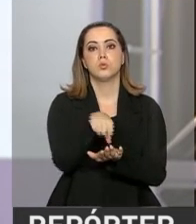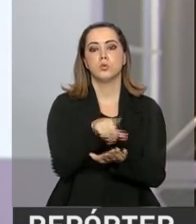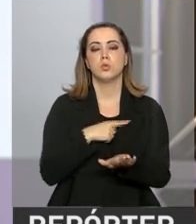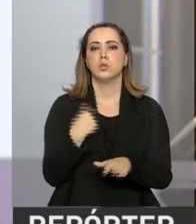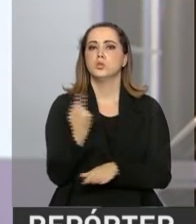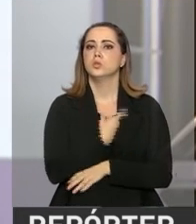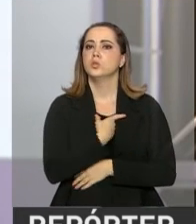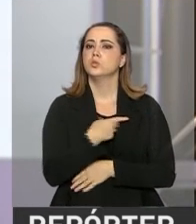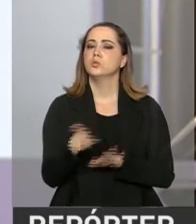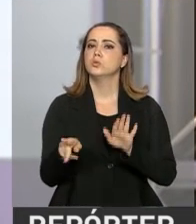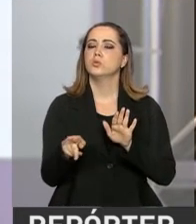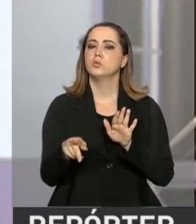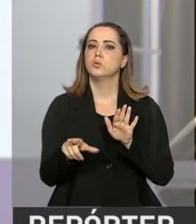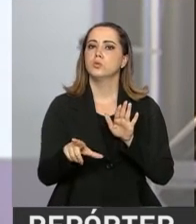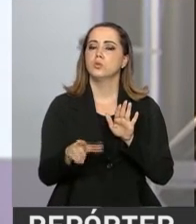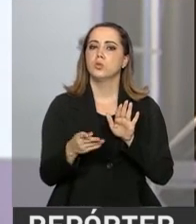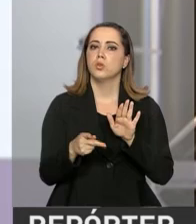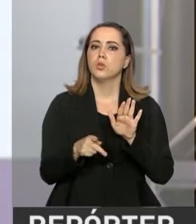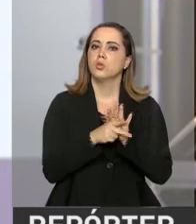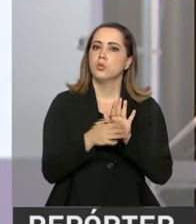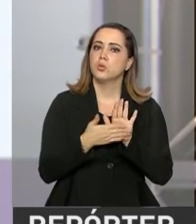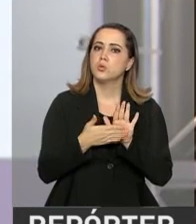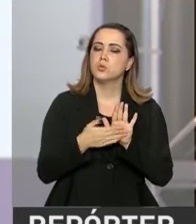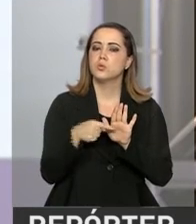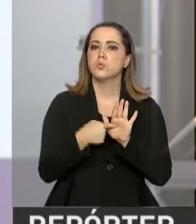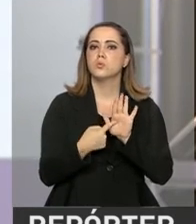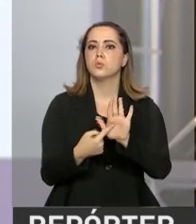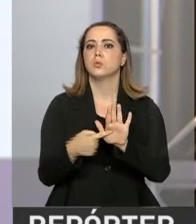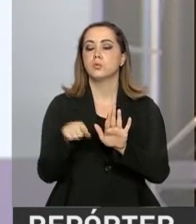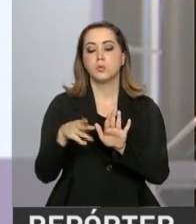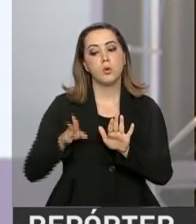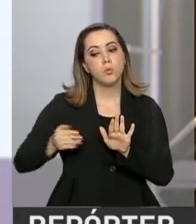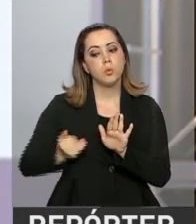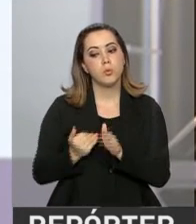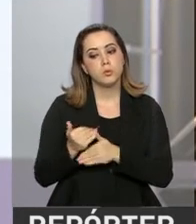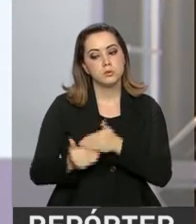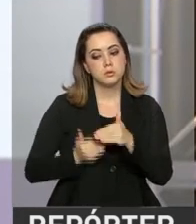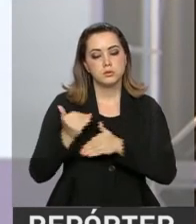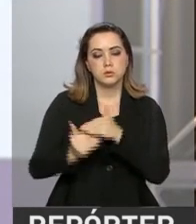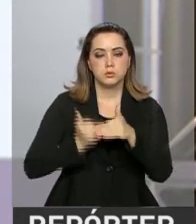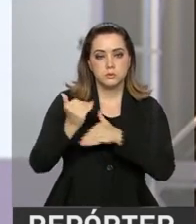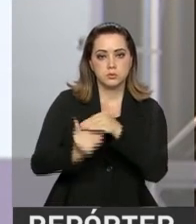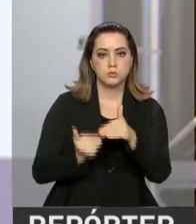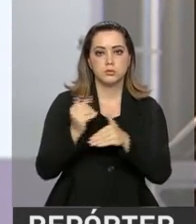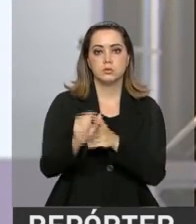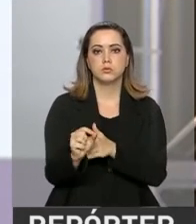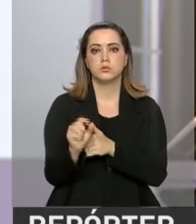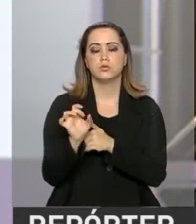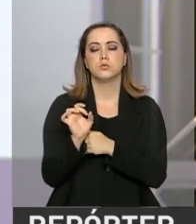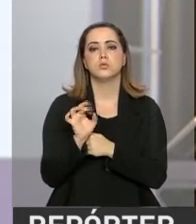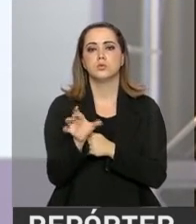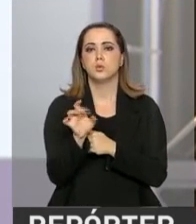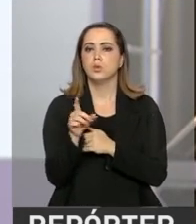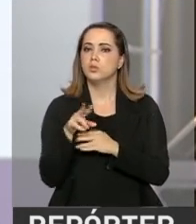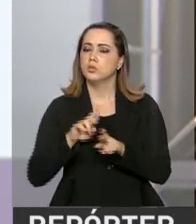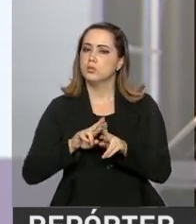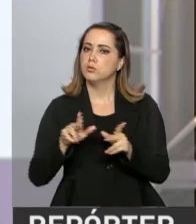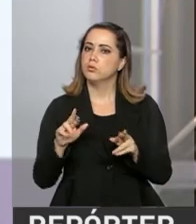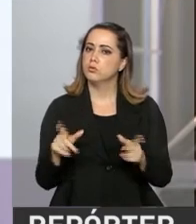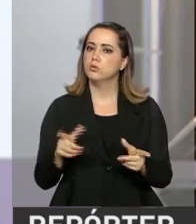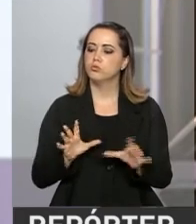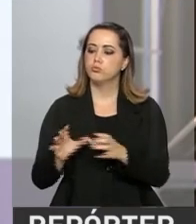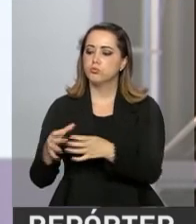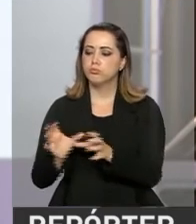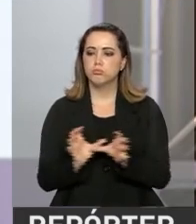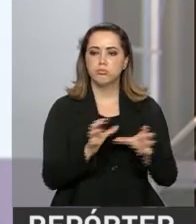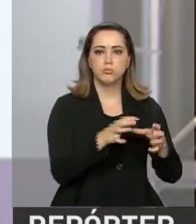Nosso papel é preservar essas características à frente sob diferentes